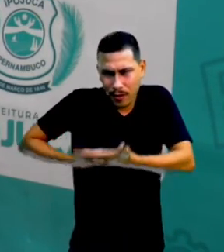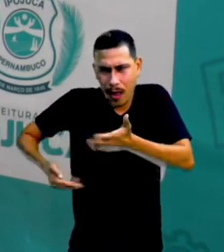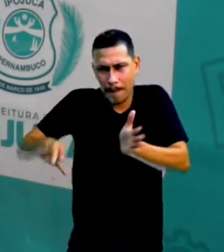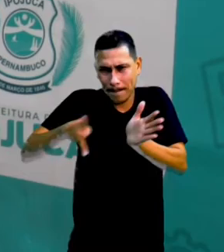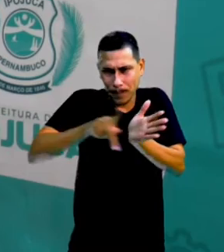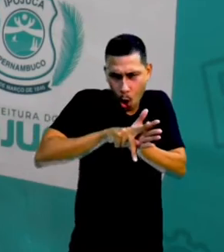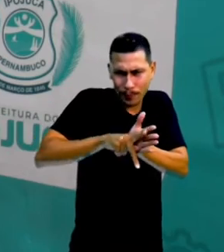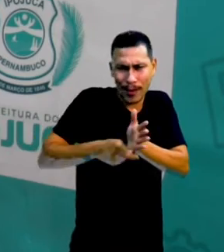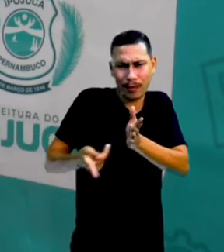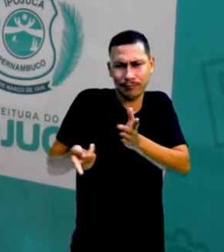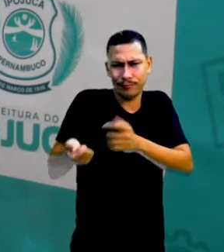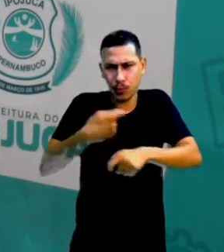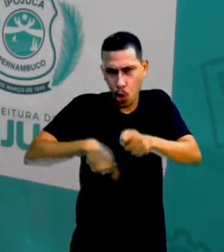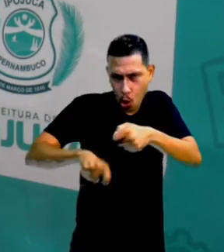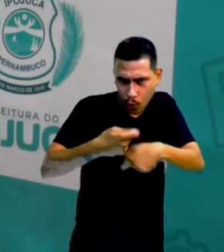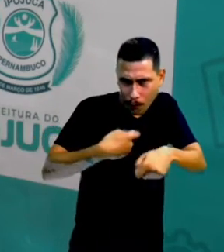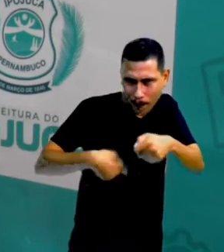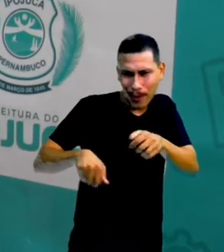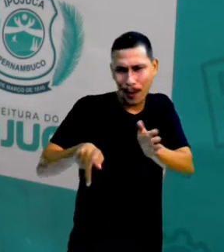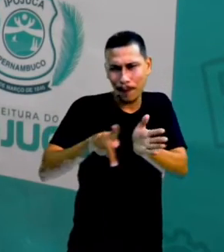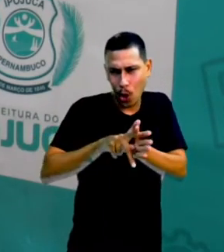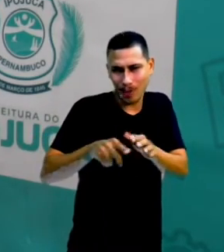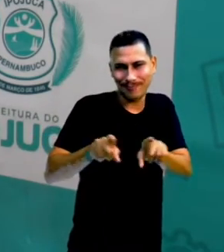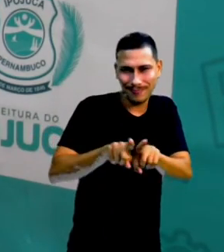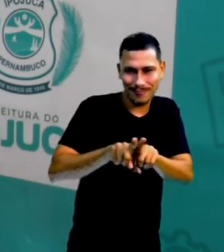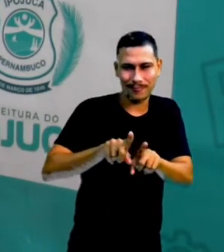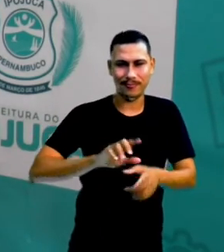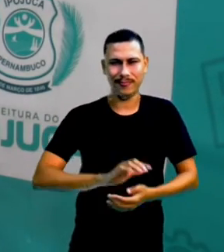condição comercial existente entre eles.